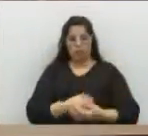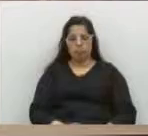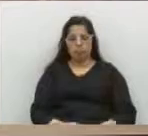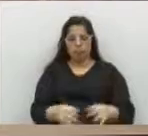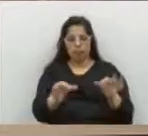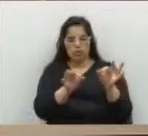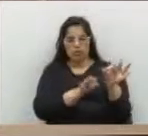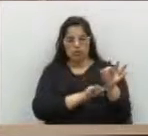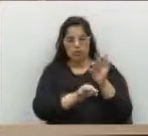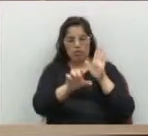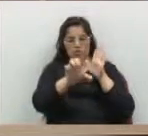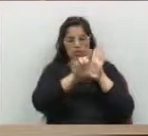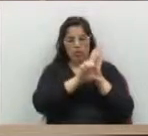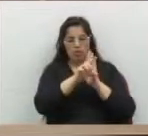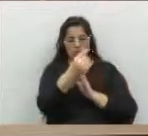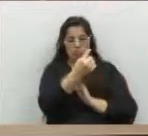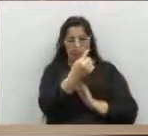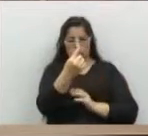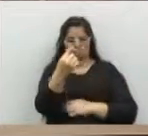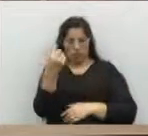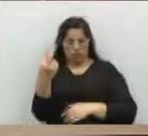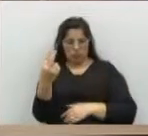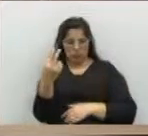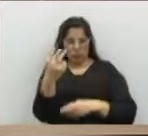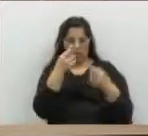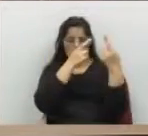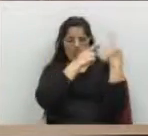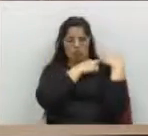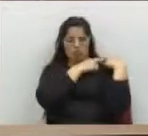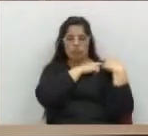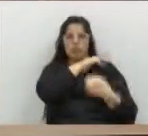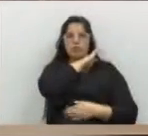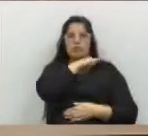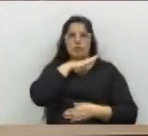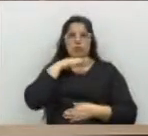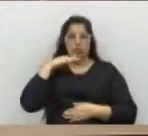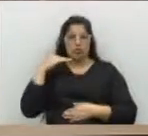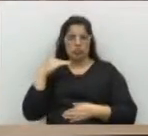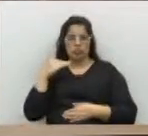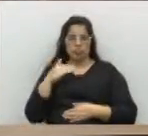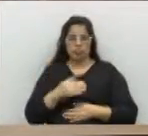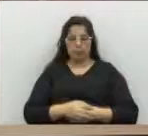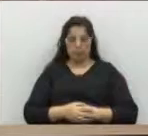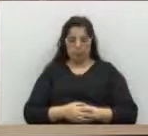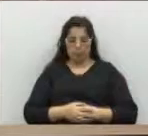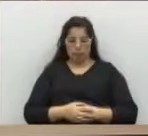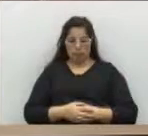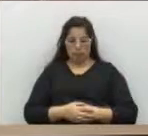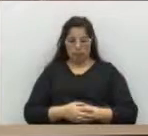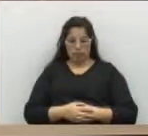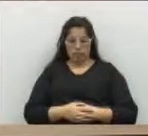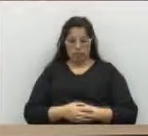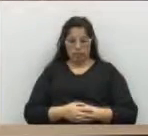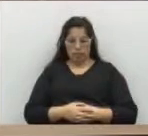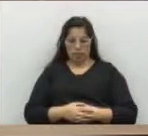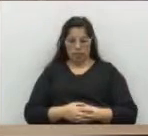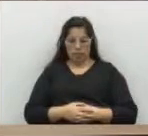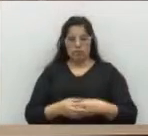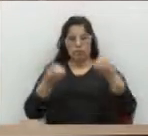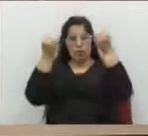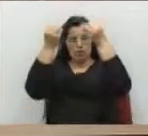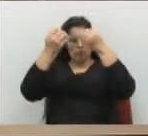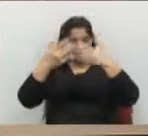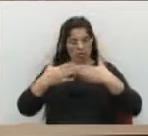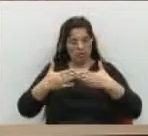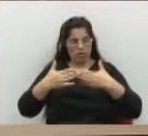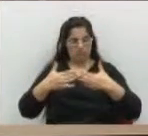Lei 112/2015, autor, vereador Aloísio Andrade. Fica instituído que as redes de supermercados